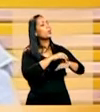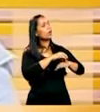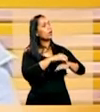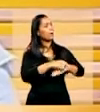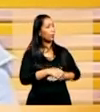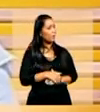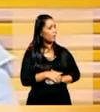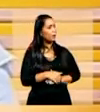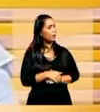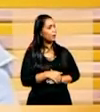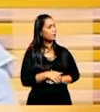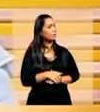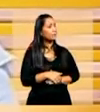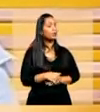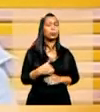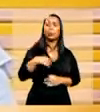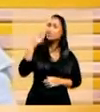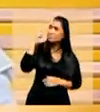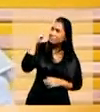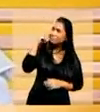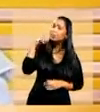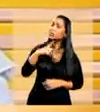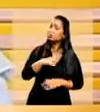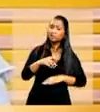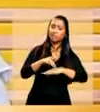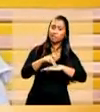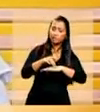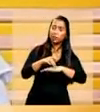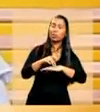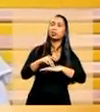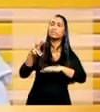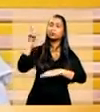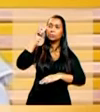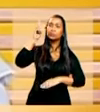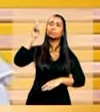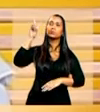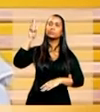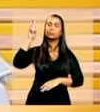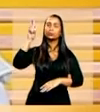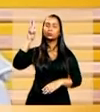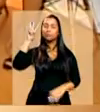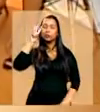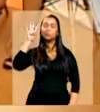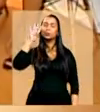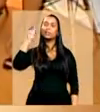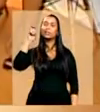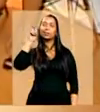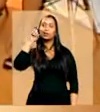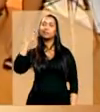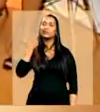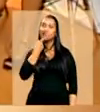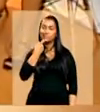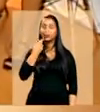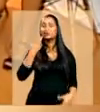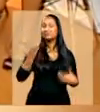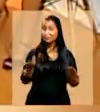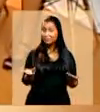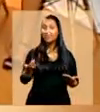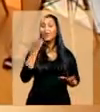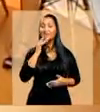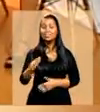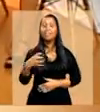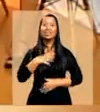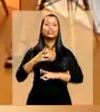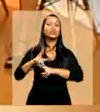segunda? E ela pensava que tinha carne de segunda, sexta, sábado. Então, a criança, ela pensa assim.